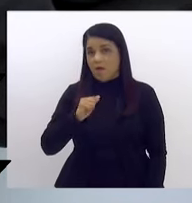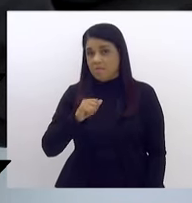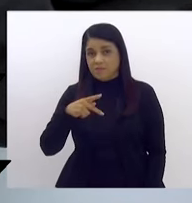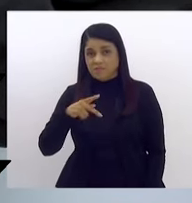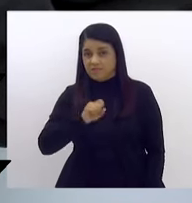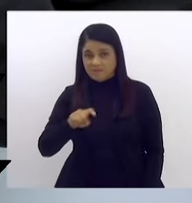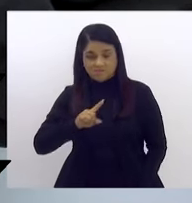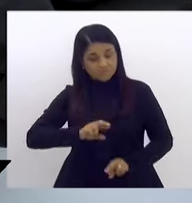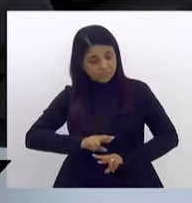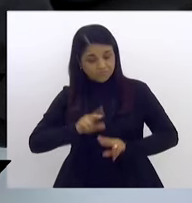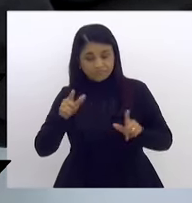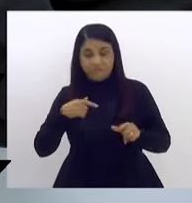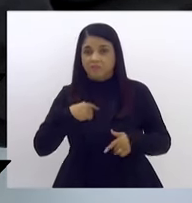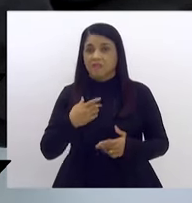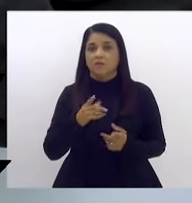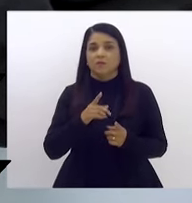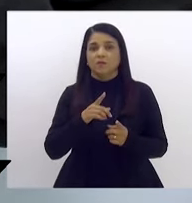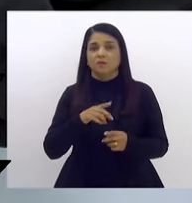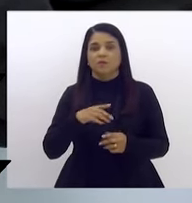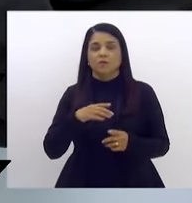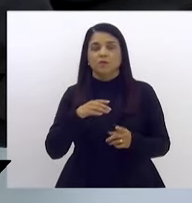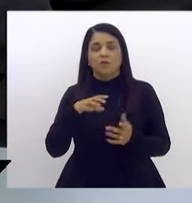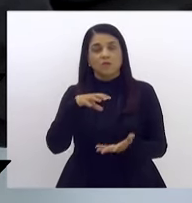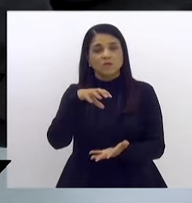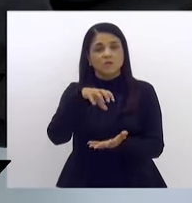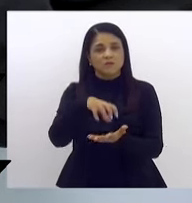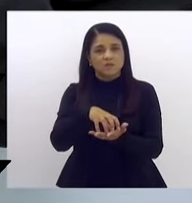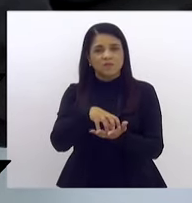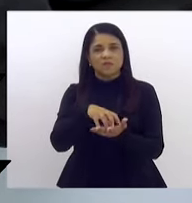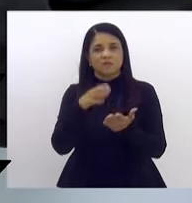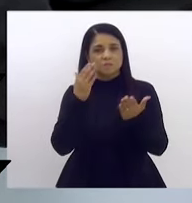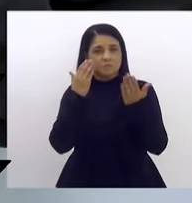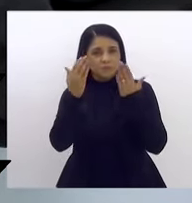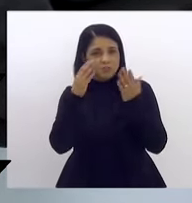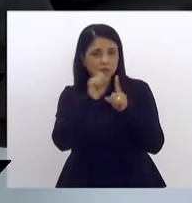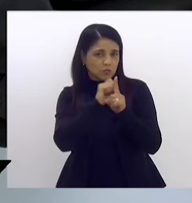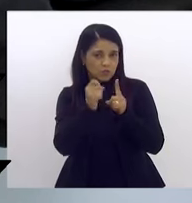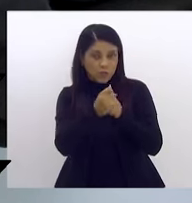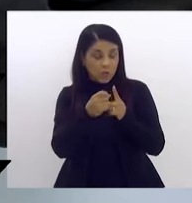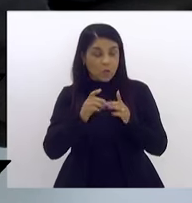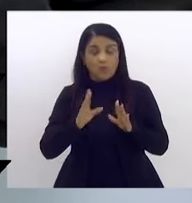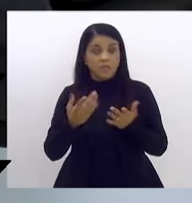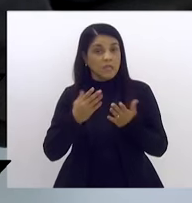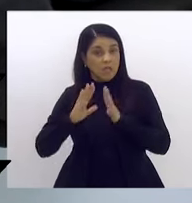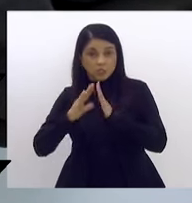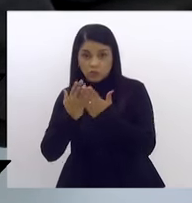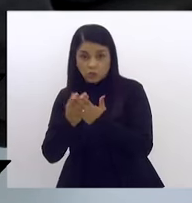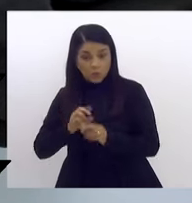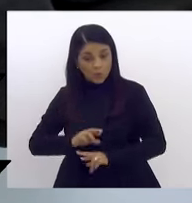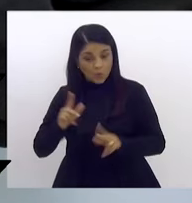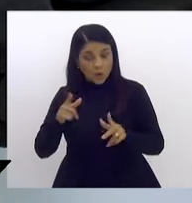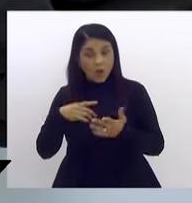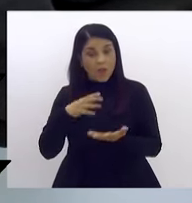centro de atenção psicossocial e nem é a escola fica ele propõe uma instituição